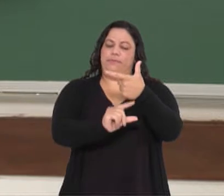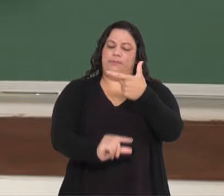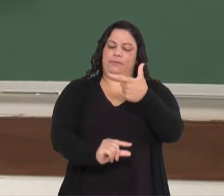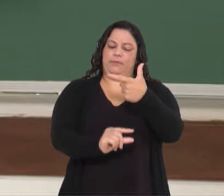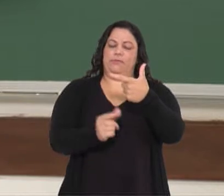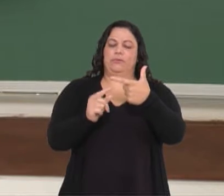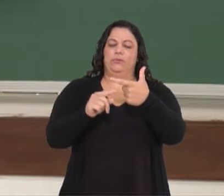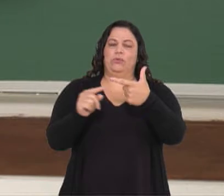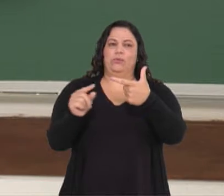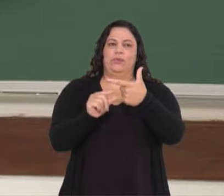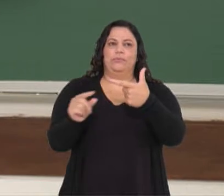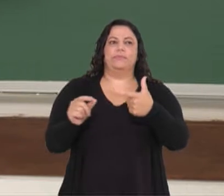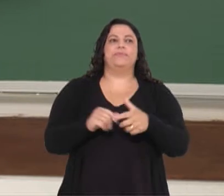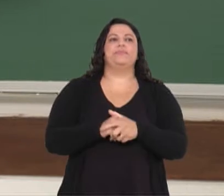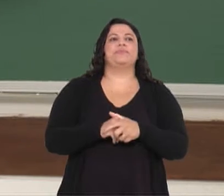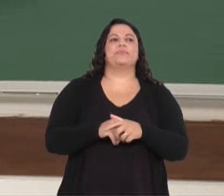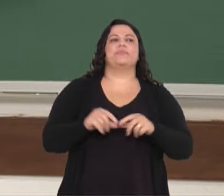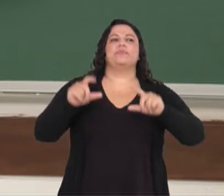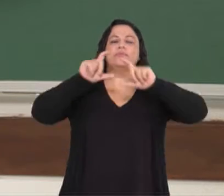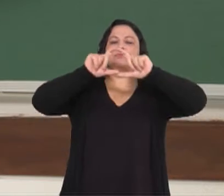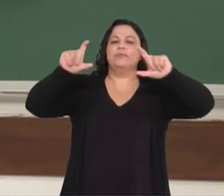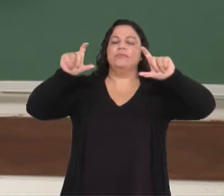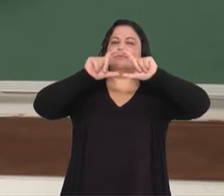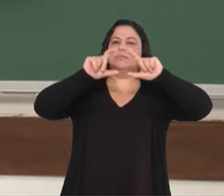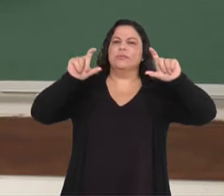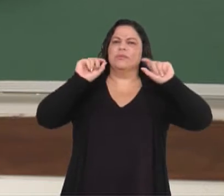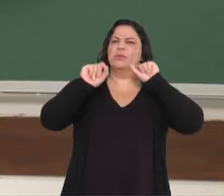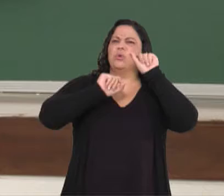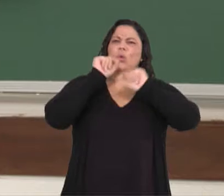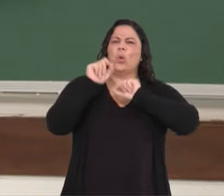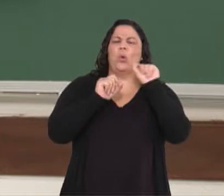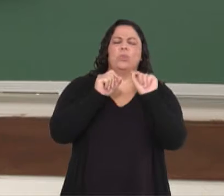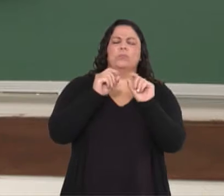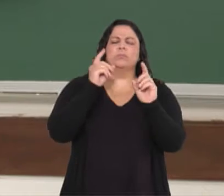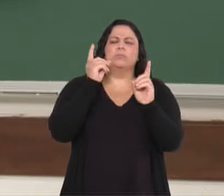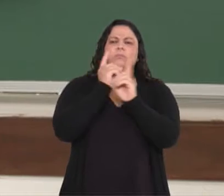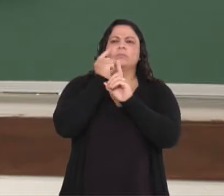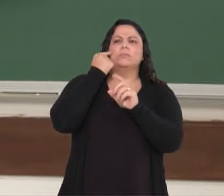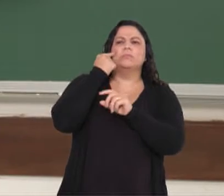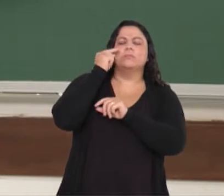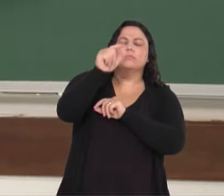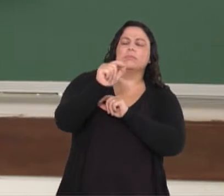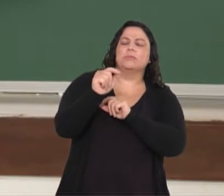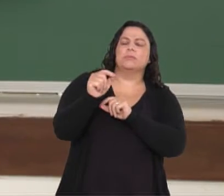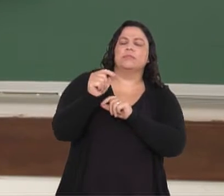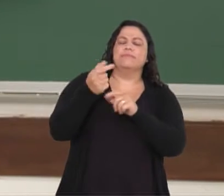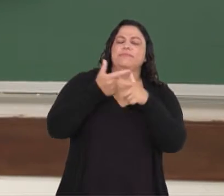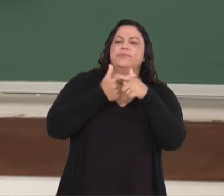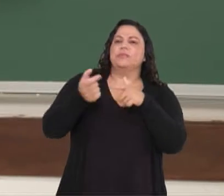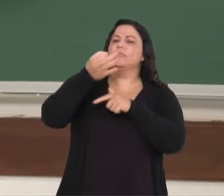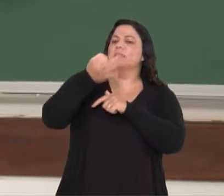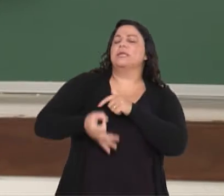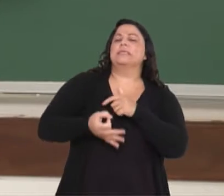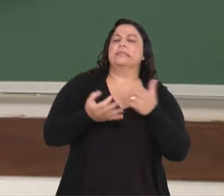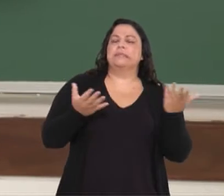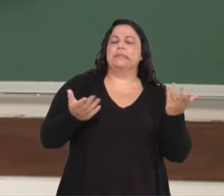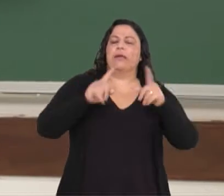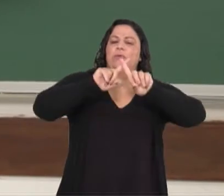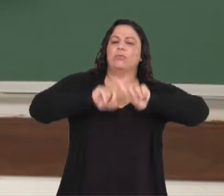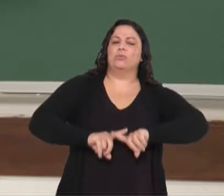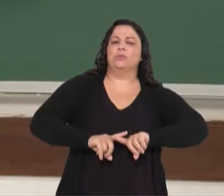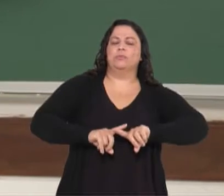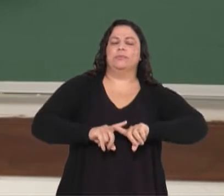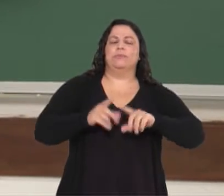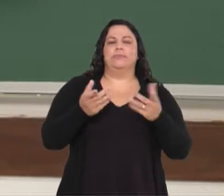Então, e aqui, uma forma de checar se a divisão está correta é você multiplicar o quociente pelo divisor e